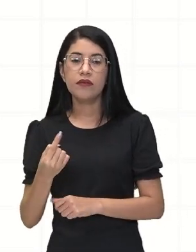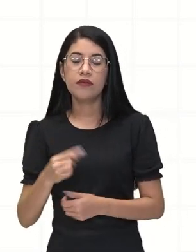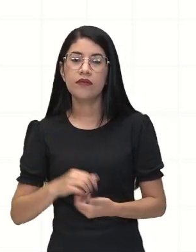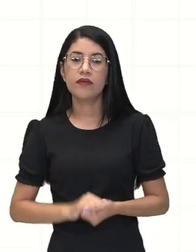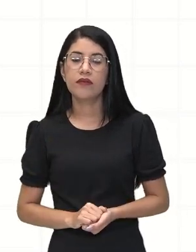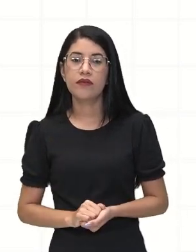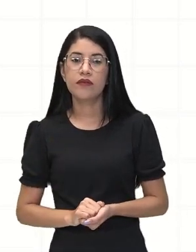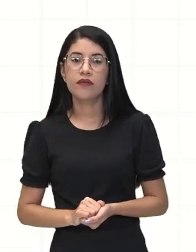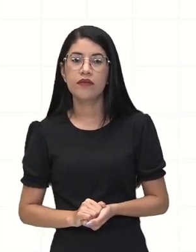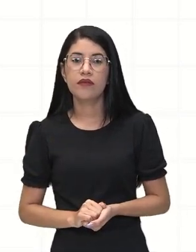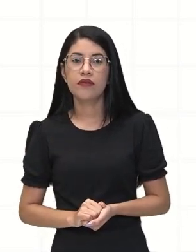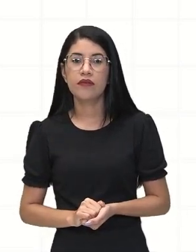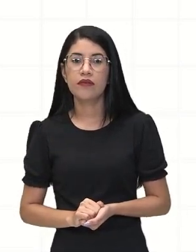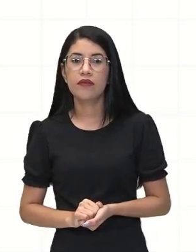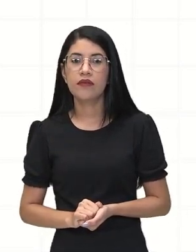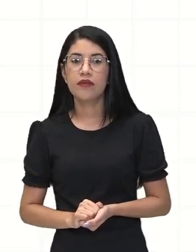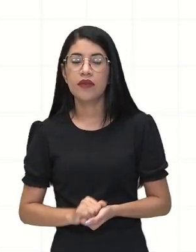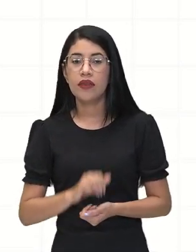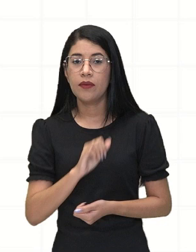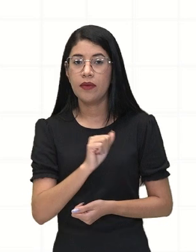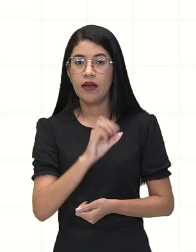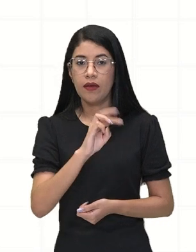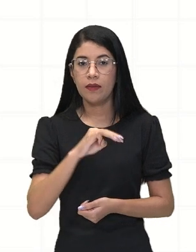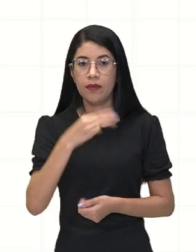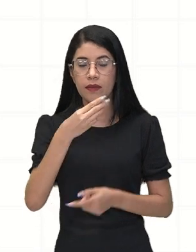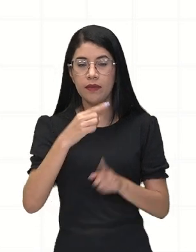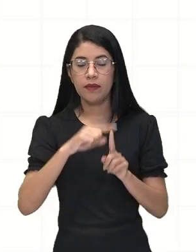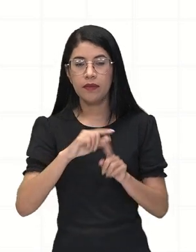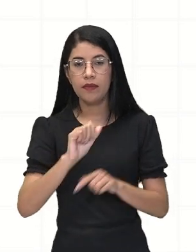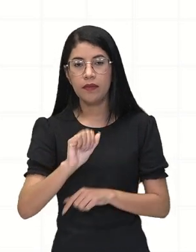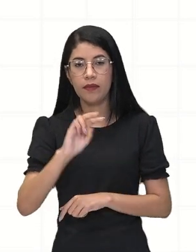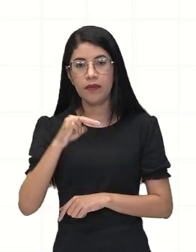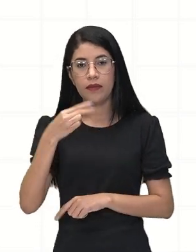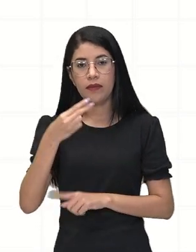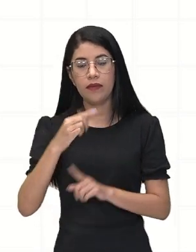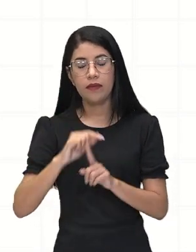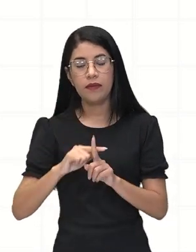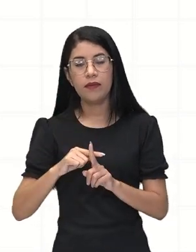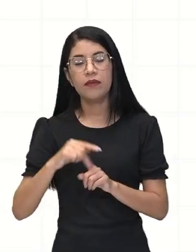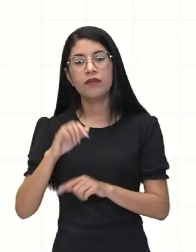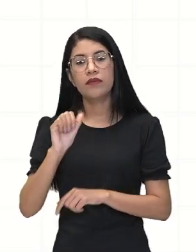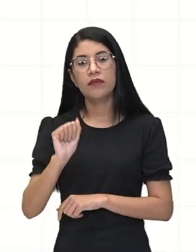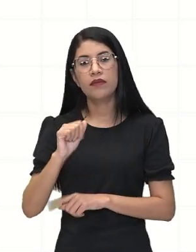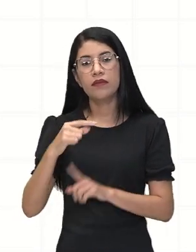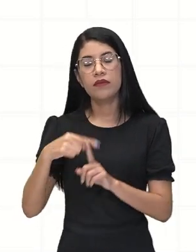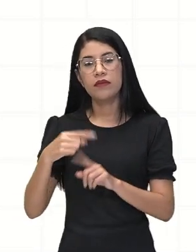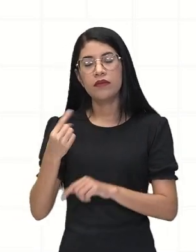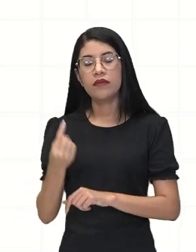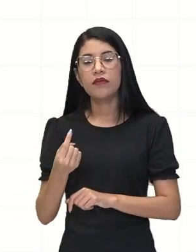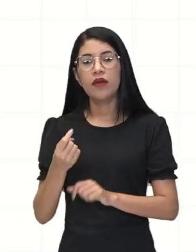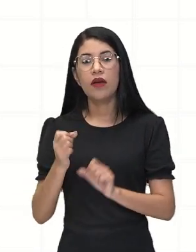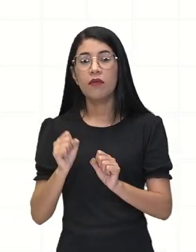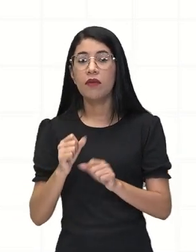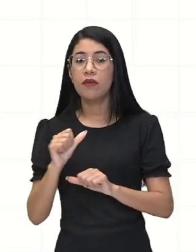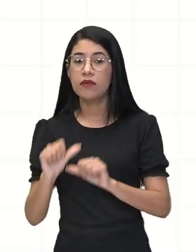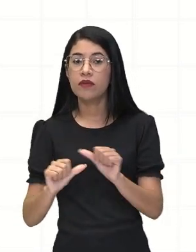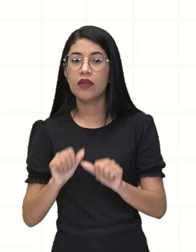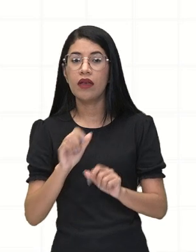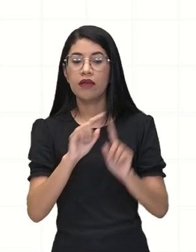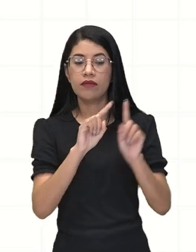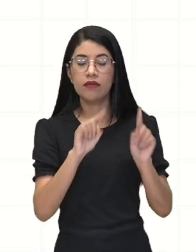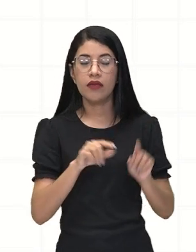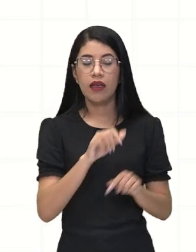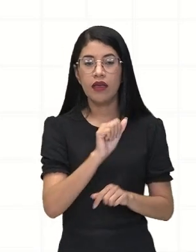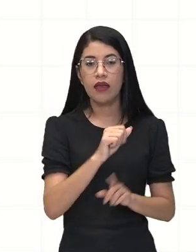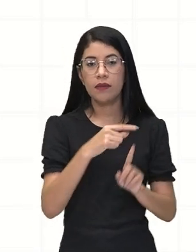A ao cubo mais A ao quadrado mais A mais 1, eu posso reescrever como sendo esse produto. A mais